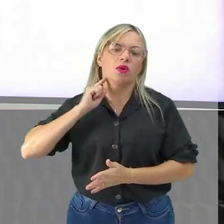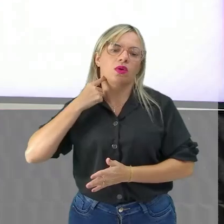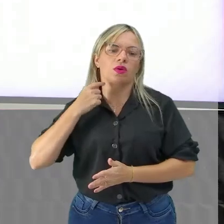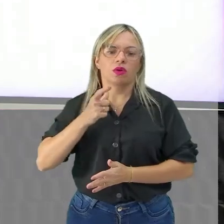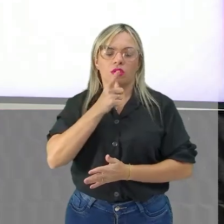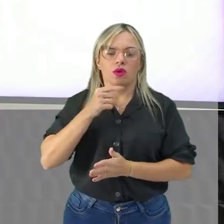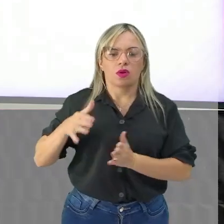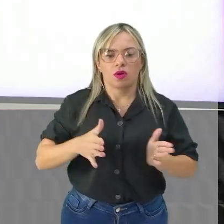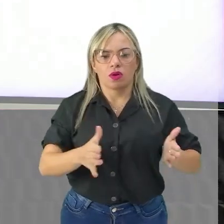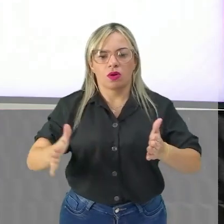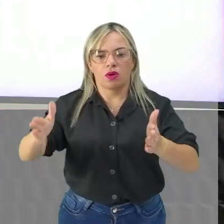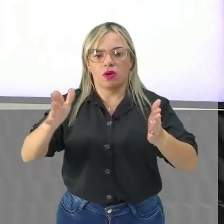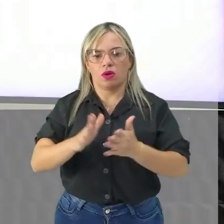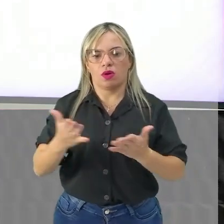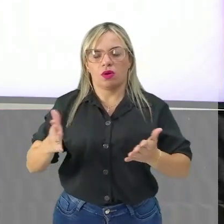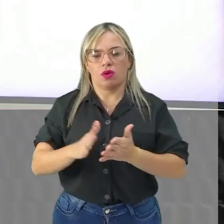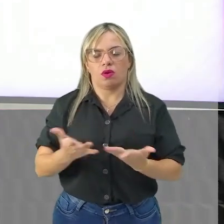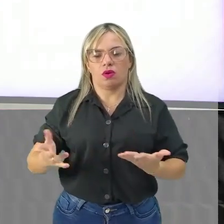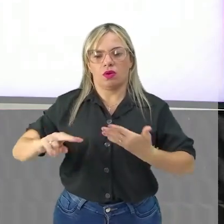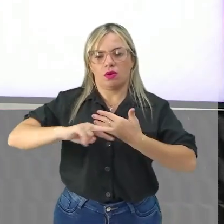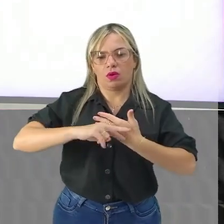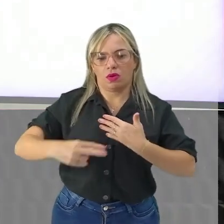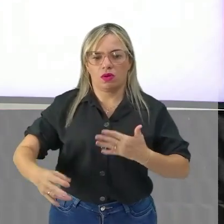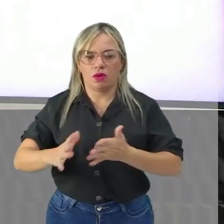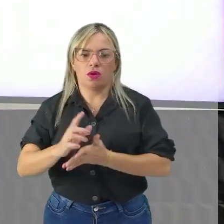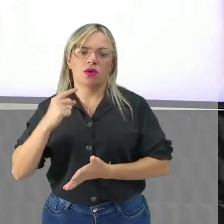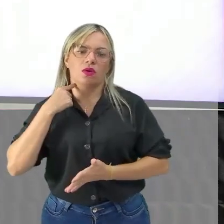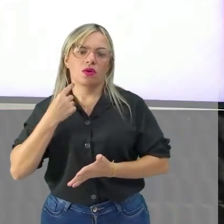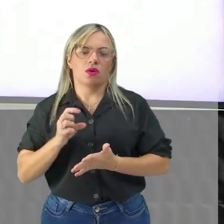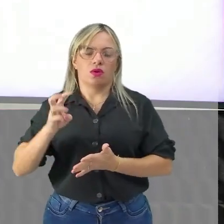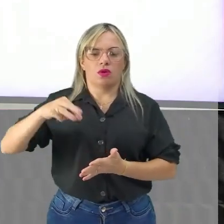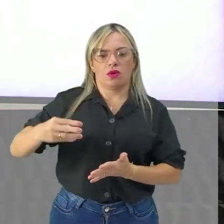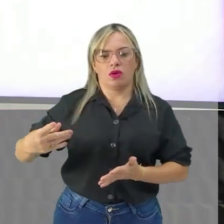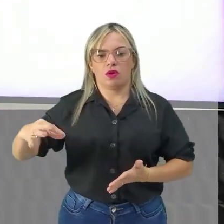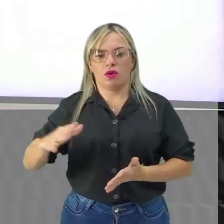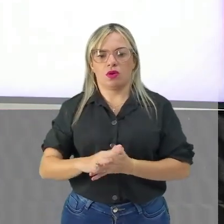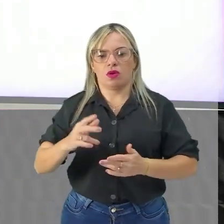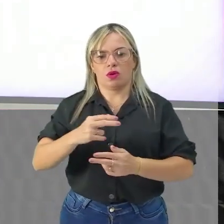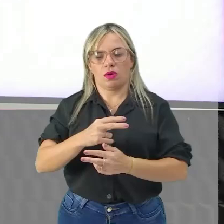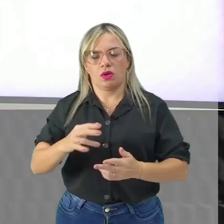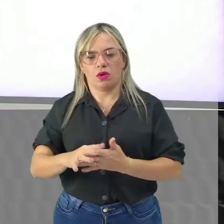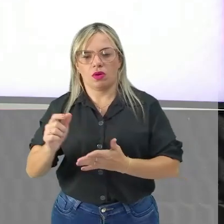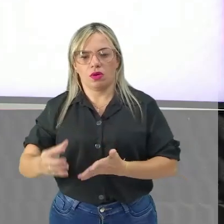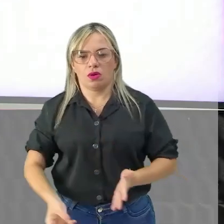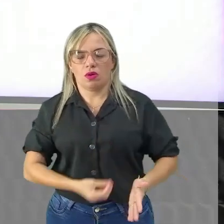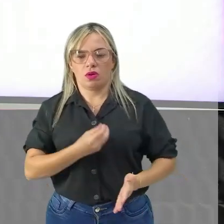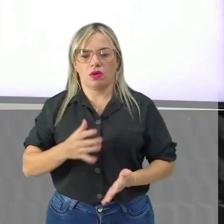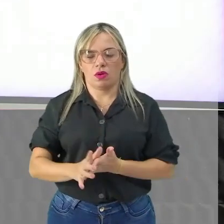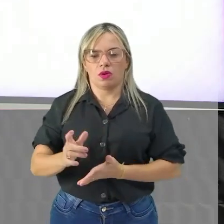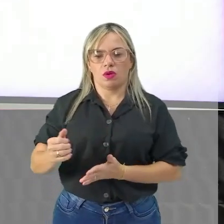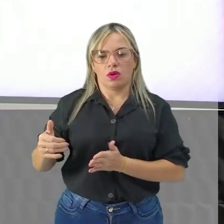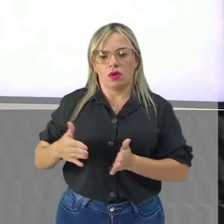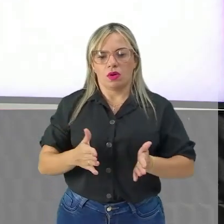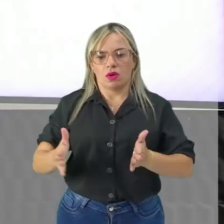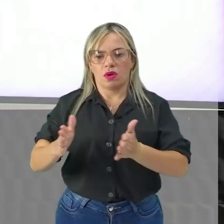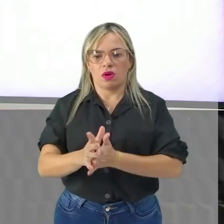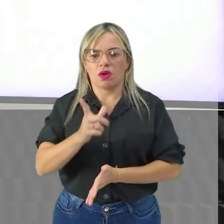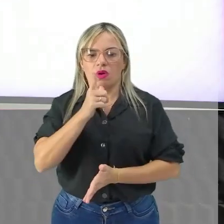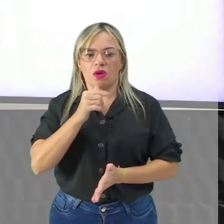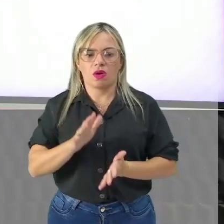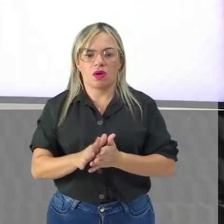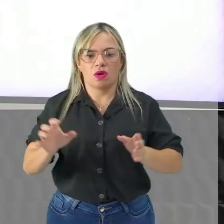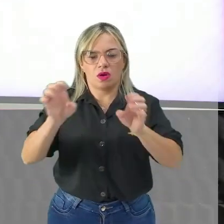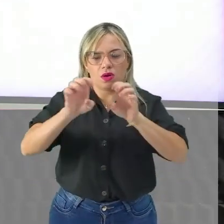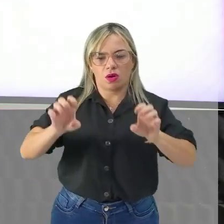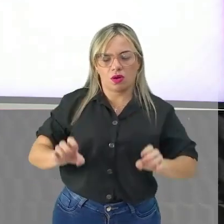superficiais. Como efeito direto da contaminação pelo mercúrio estão os organismos aquáticos, os quais se distribuem na estrutura